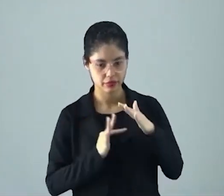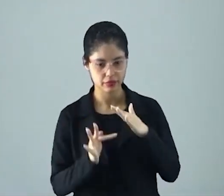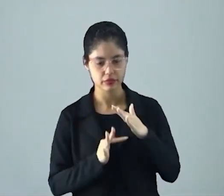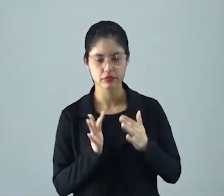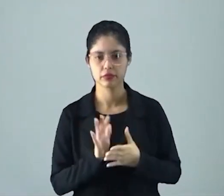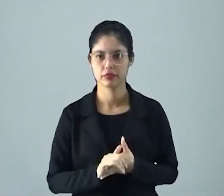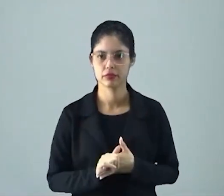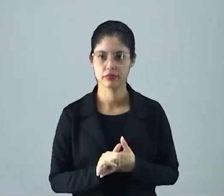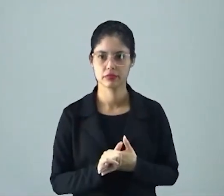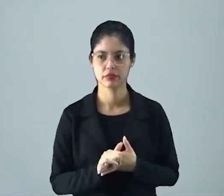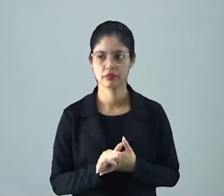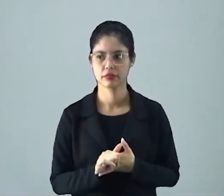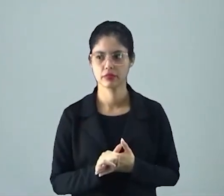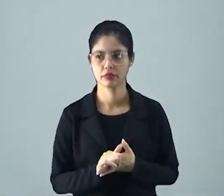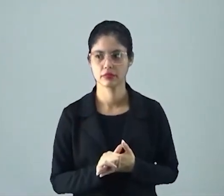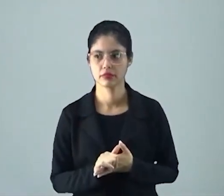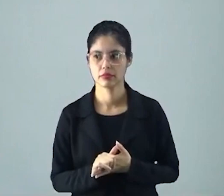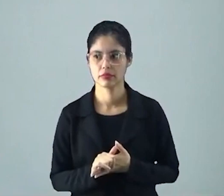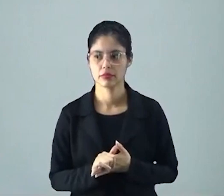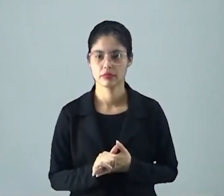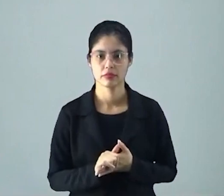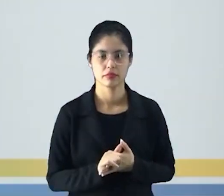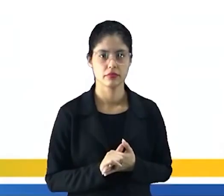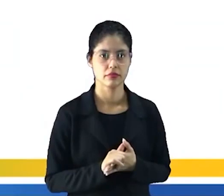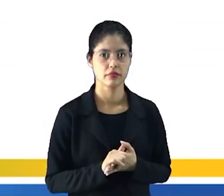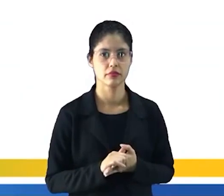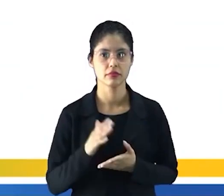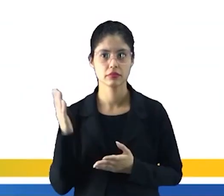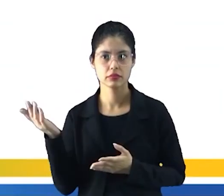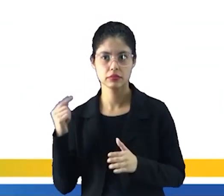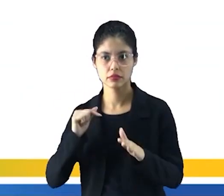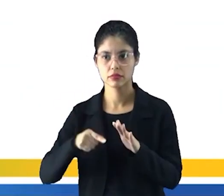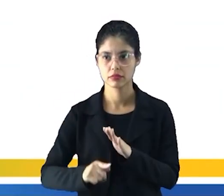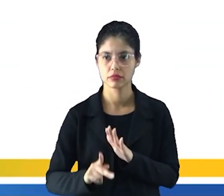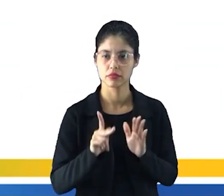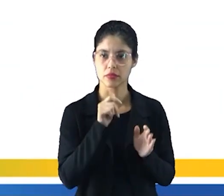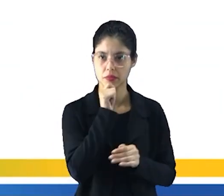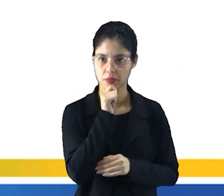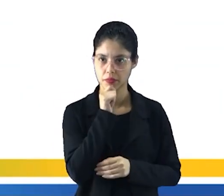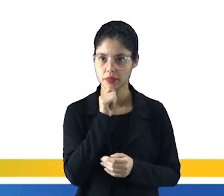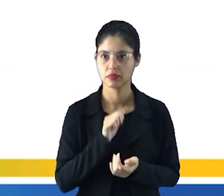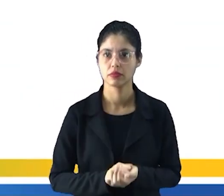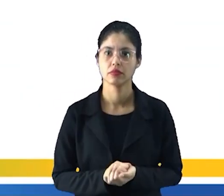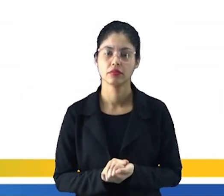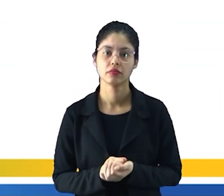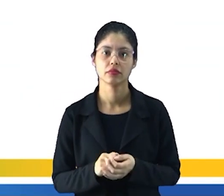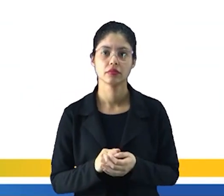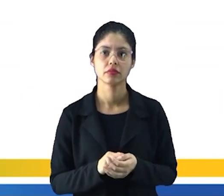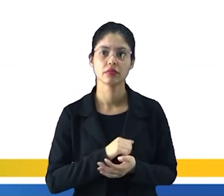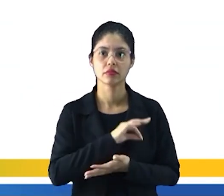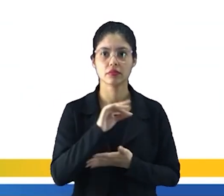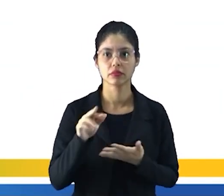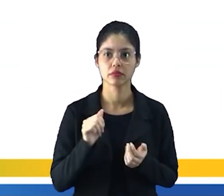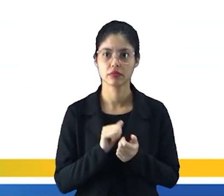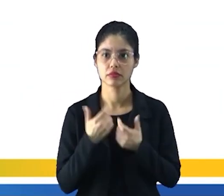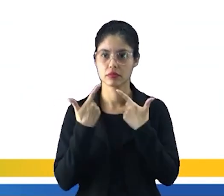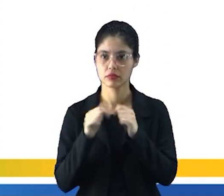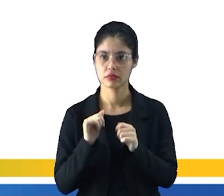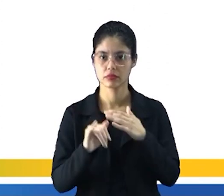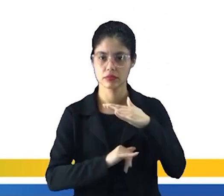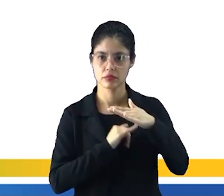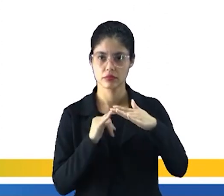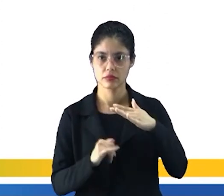diferente, né? Vamos para frente. Então, ó, dentro dessa variação situacional ou diafásica, nós temos a